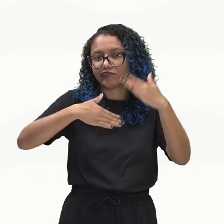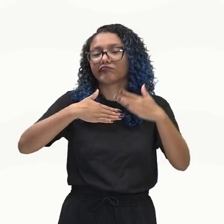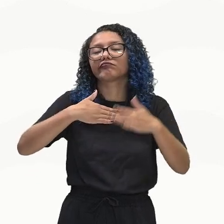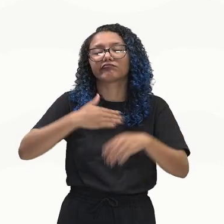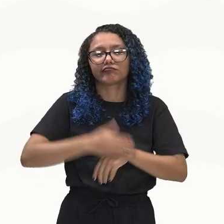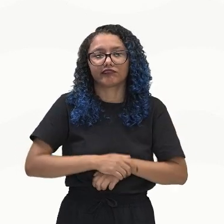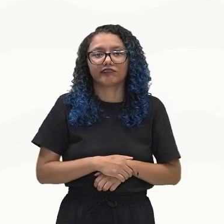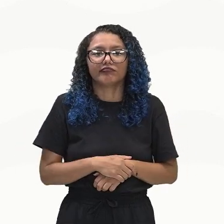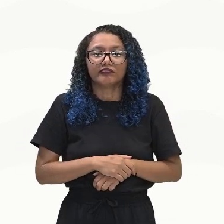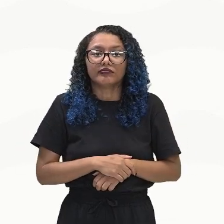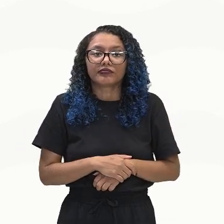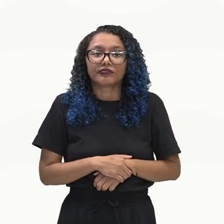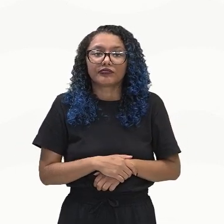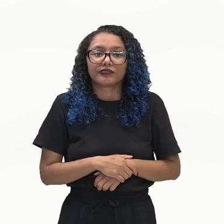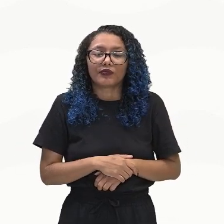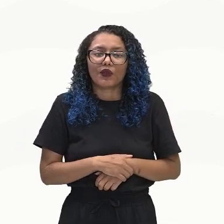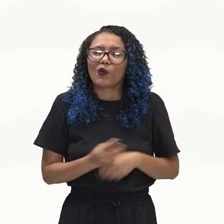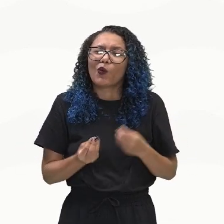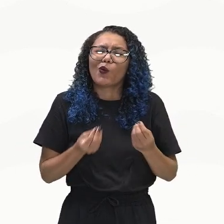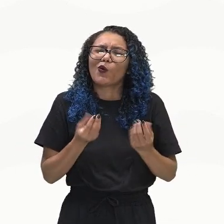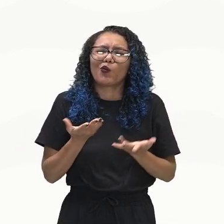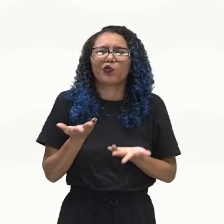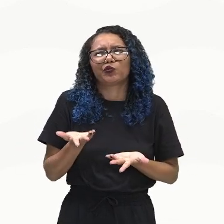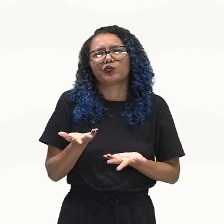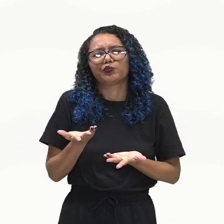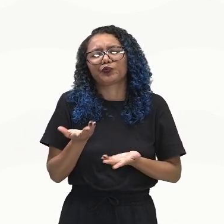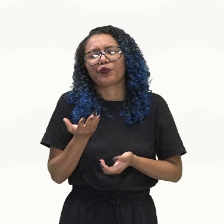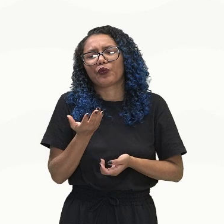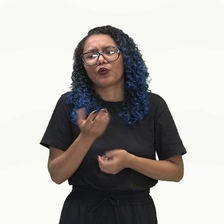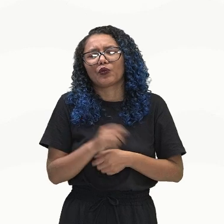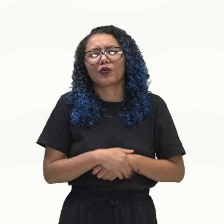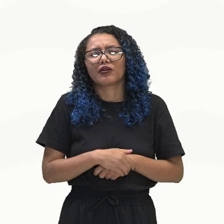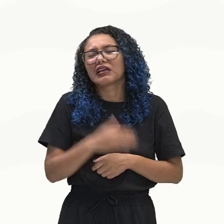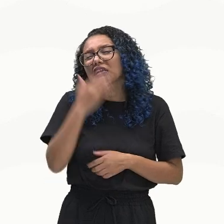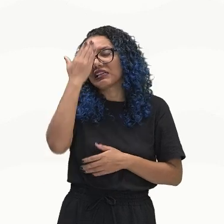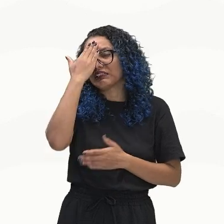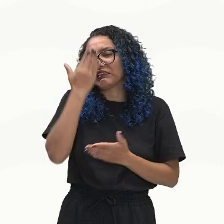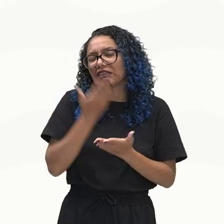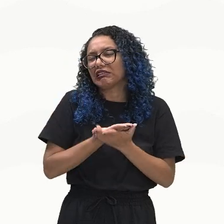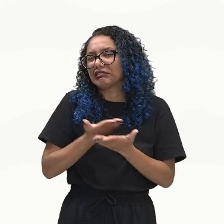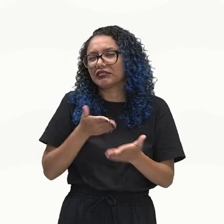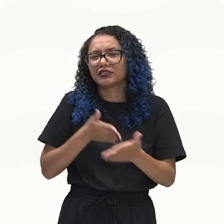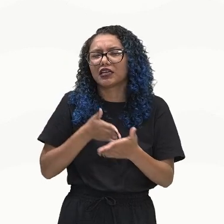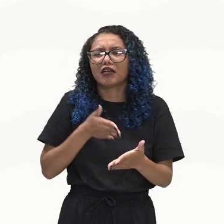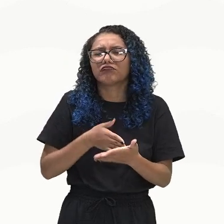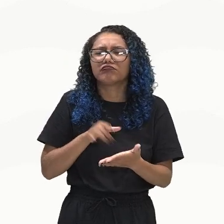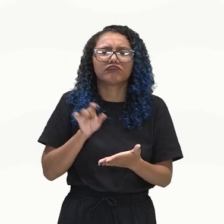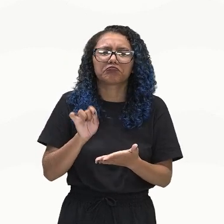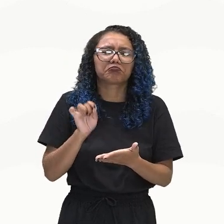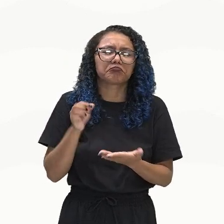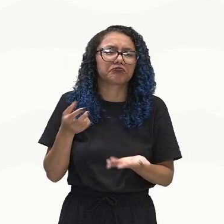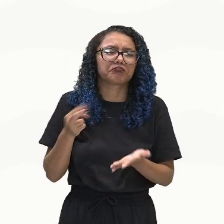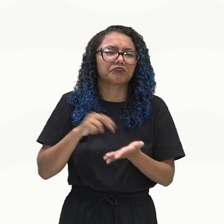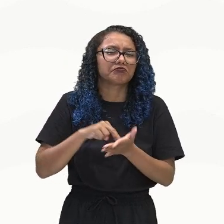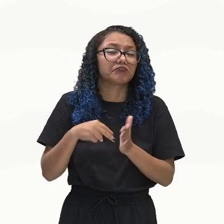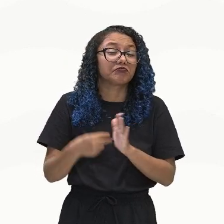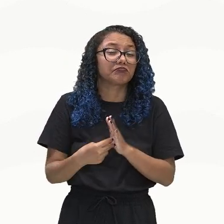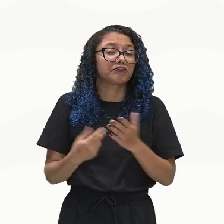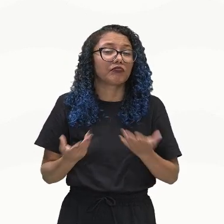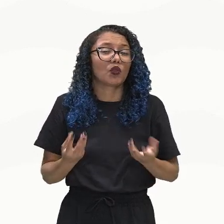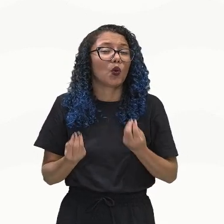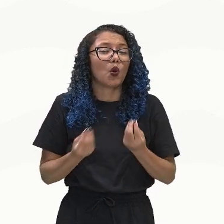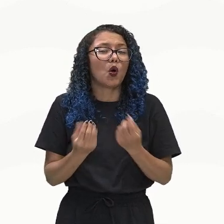propósito. Como professora, de que forma, o que são, né, as crenças limitantes? Como que isso pode